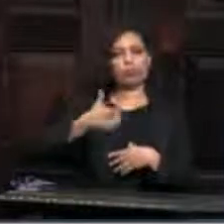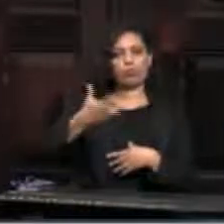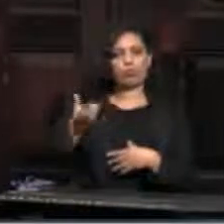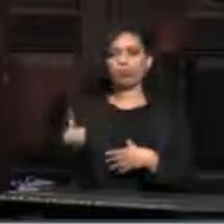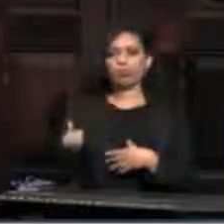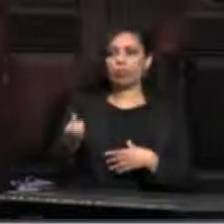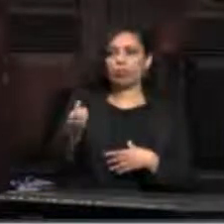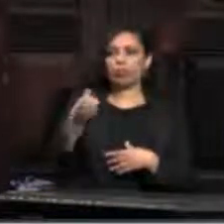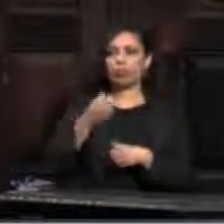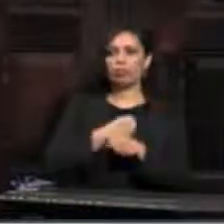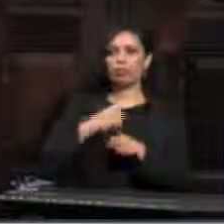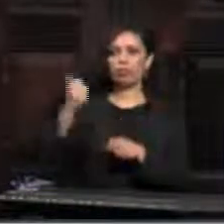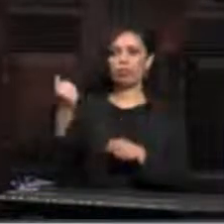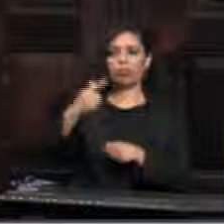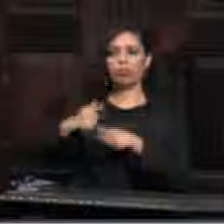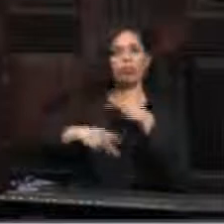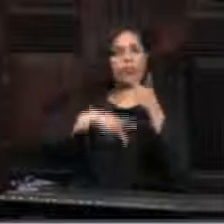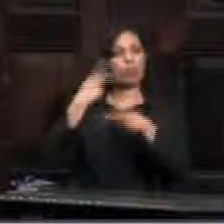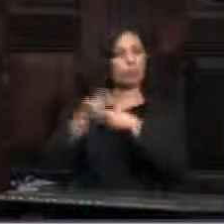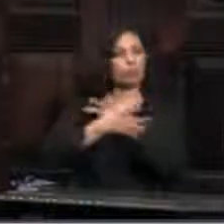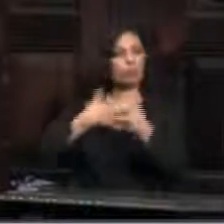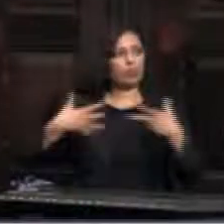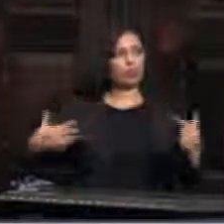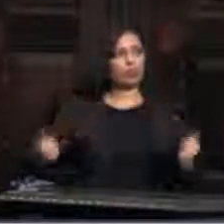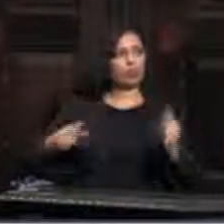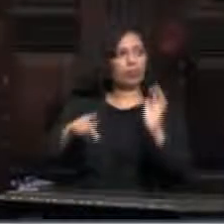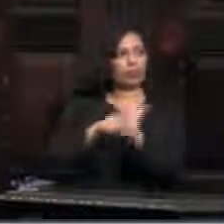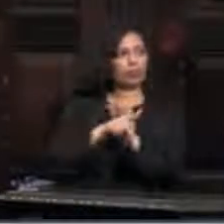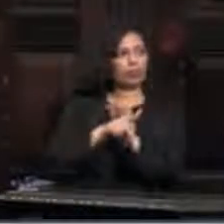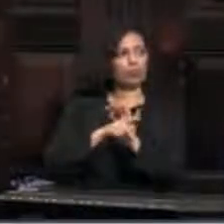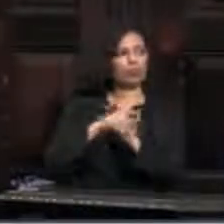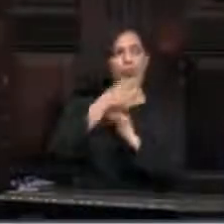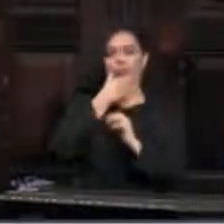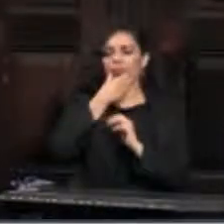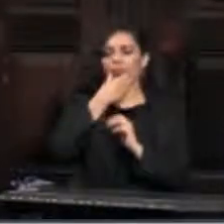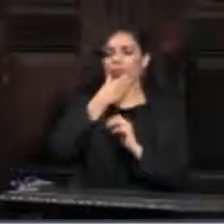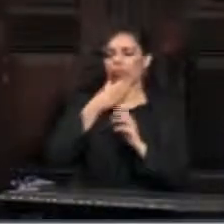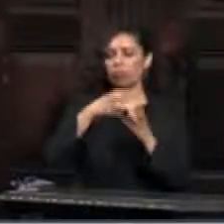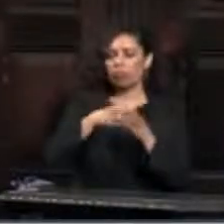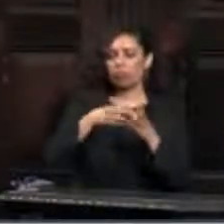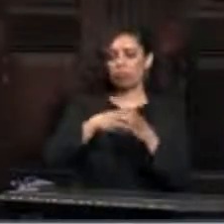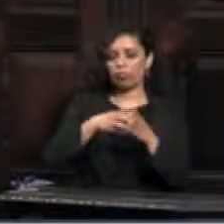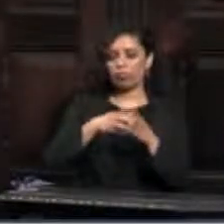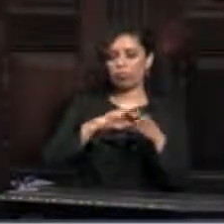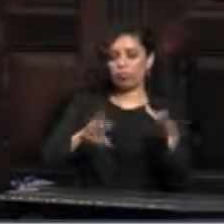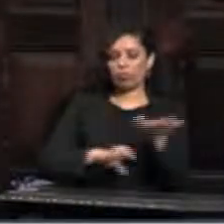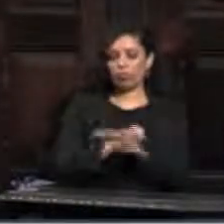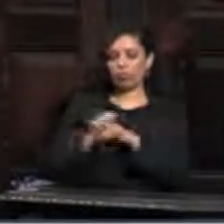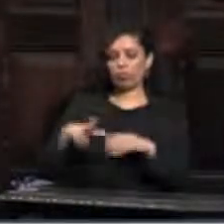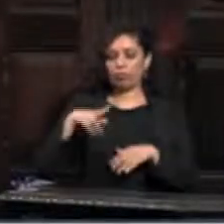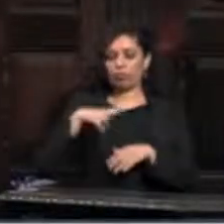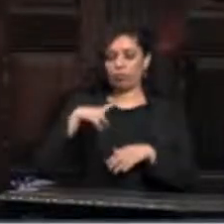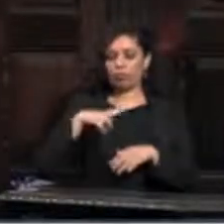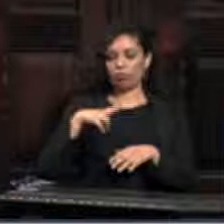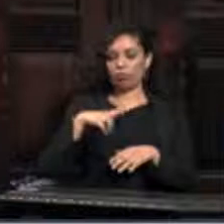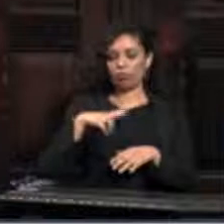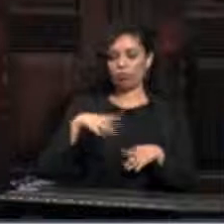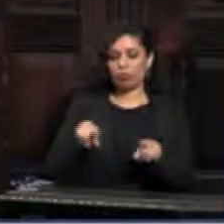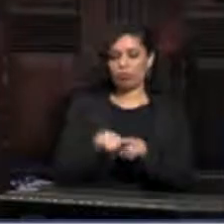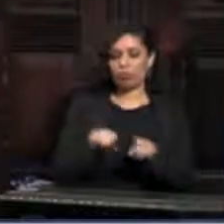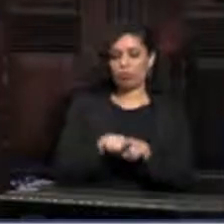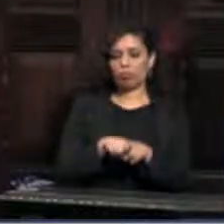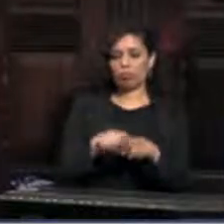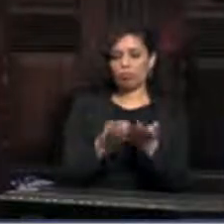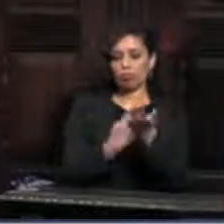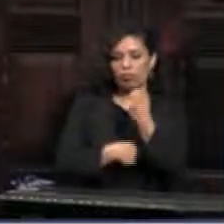autoria, que determina critérios para a nomeação de cargos de diretoria e administração de empresa pública e de sociedade de economia